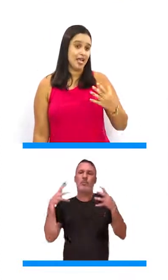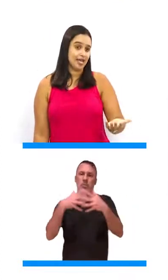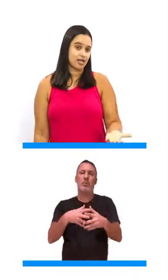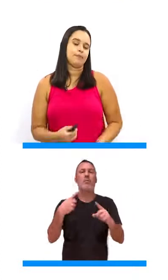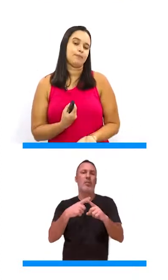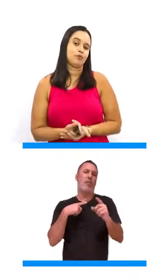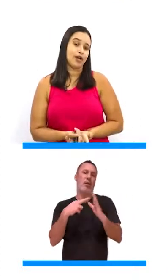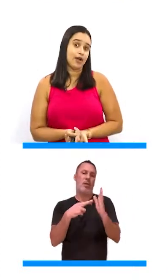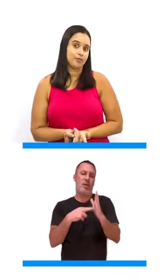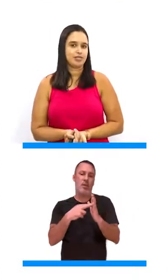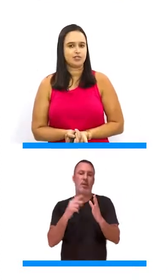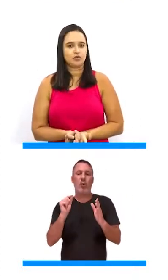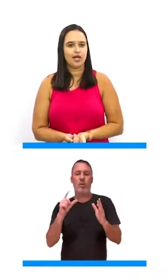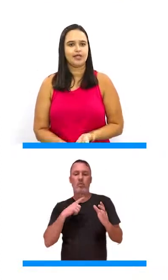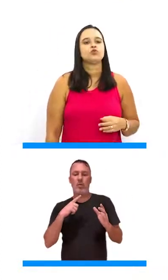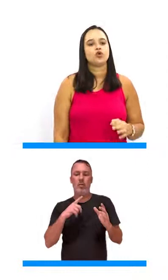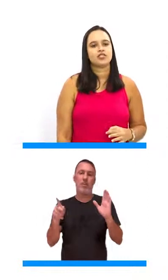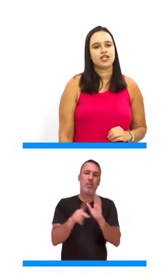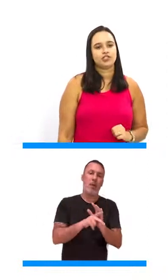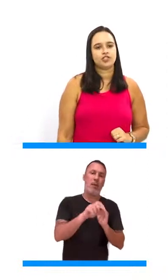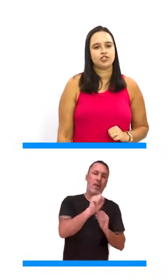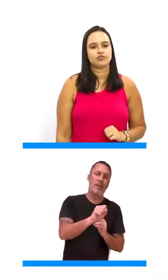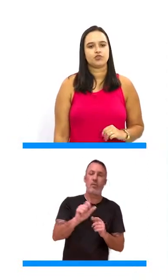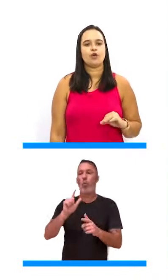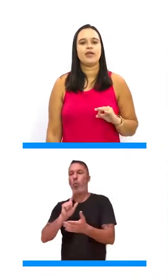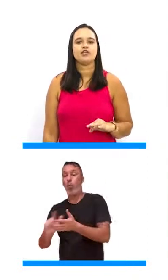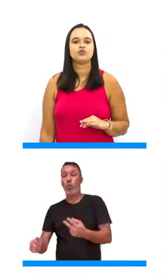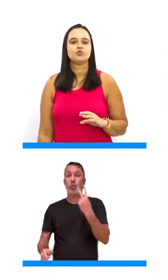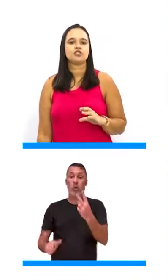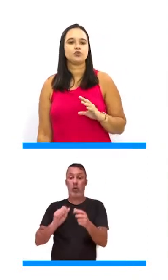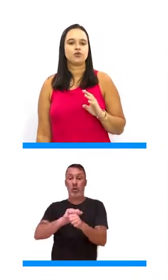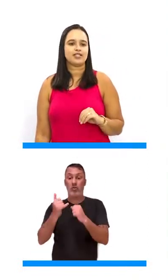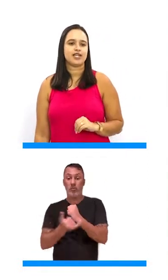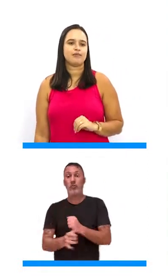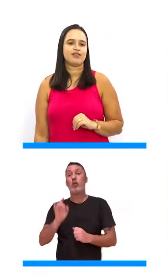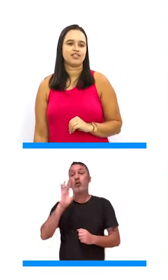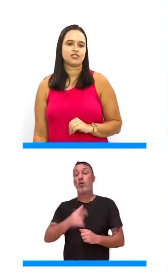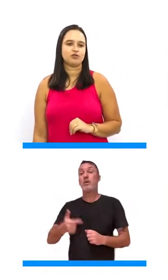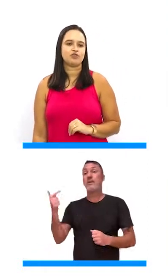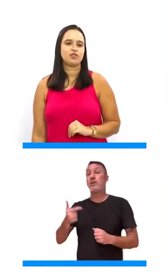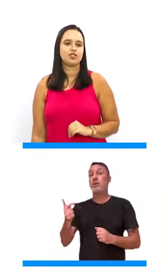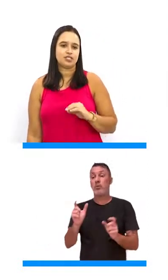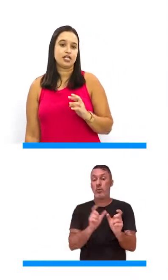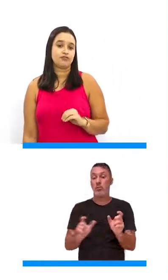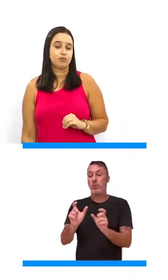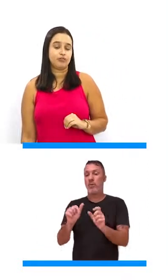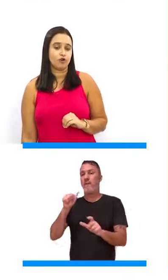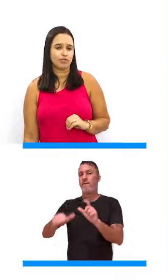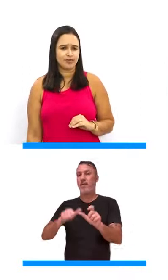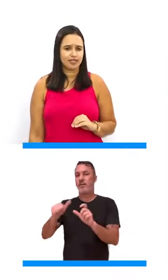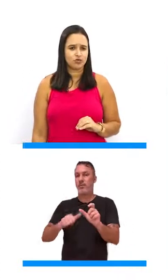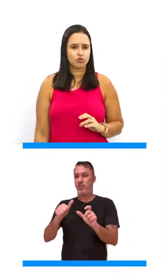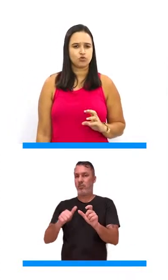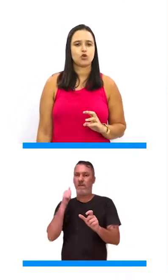existem regras para plural e para singular, né? 2 adjetivos. Somente o segundo recebe a flexão do feminino, se ele for